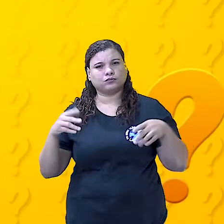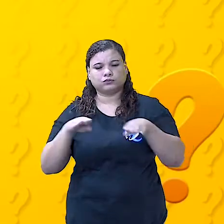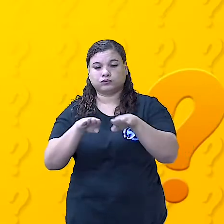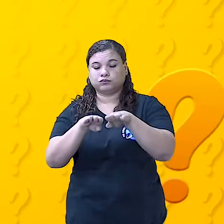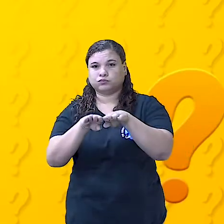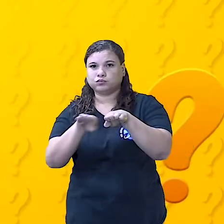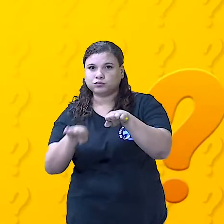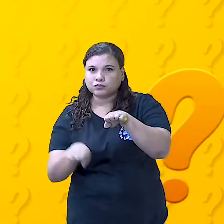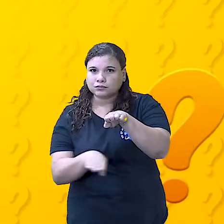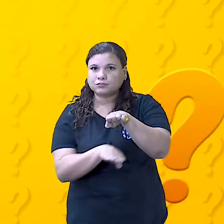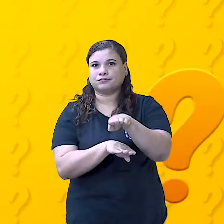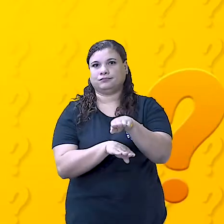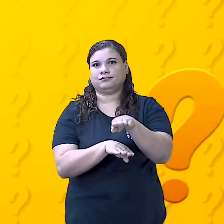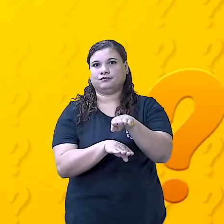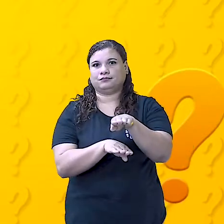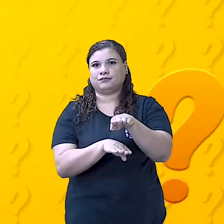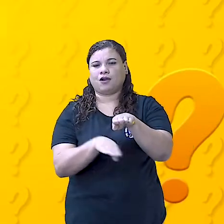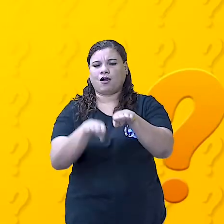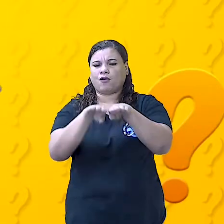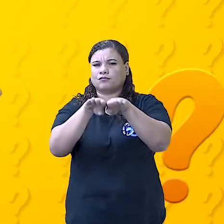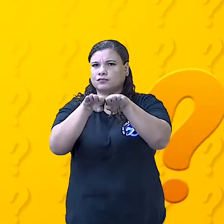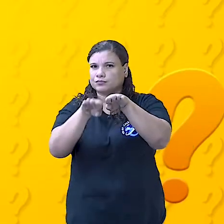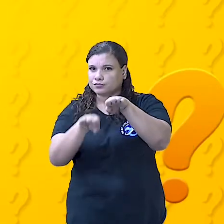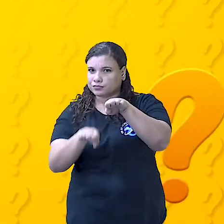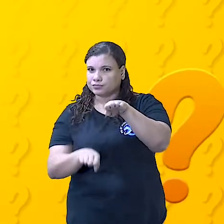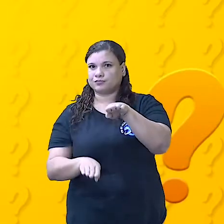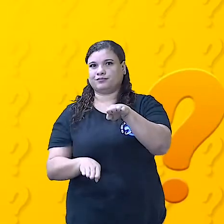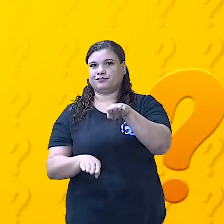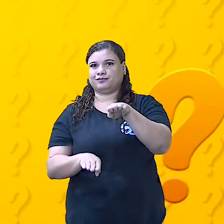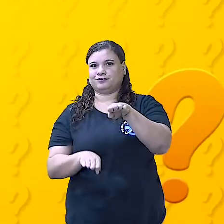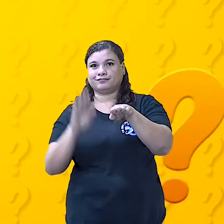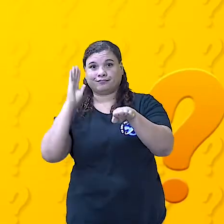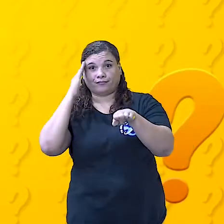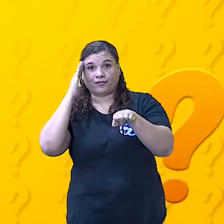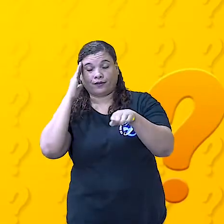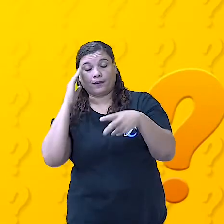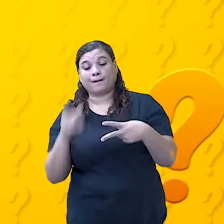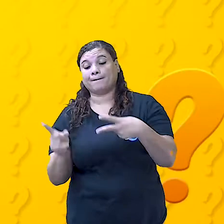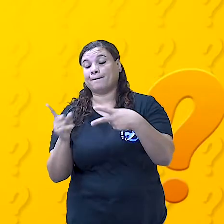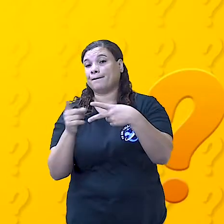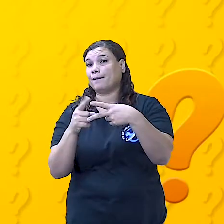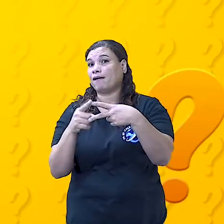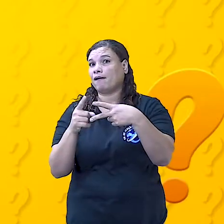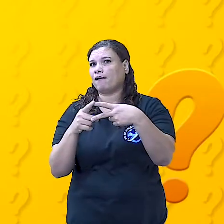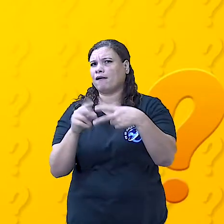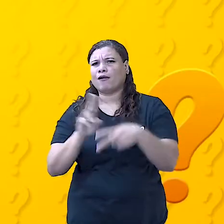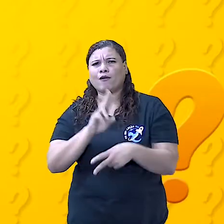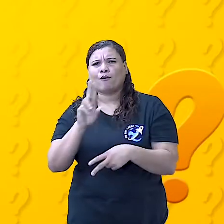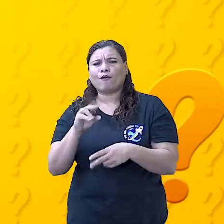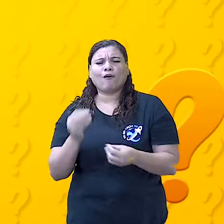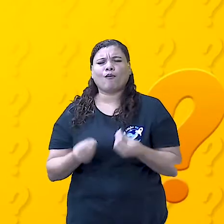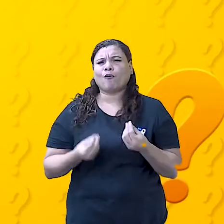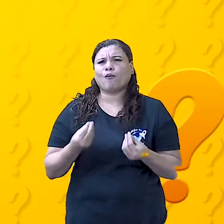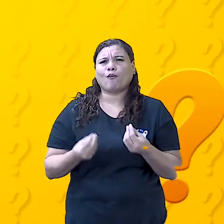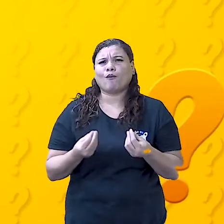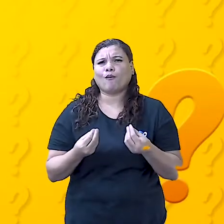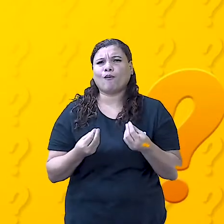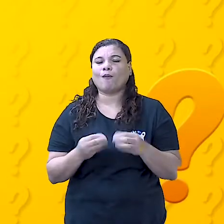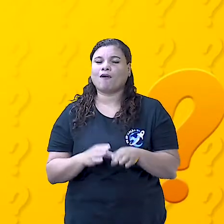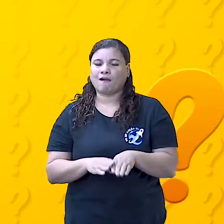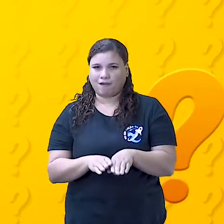com sentido embaixo de. Faz referência a uma posição inferior. Já a palavra